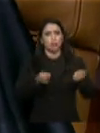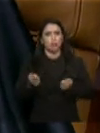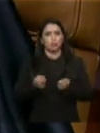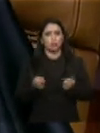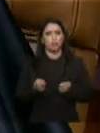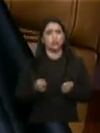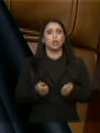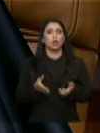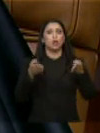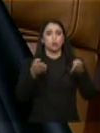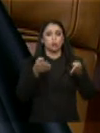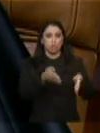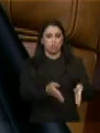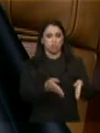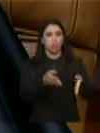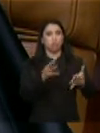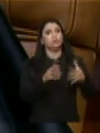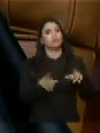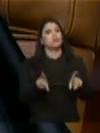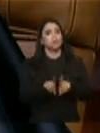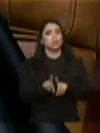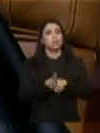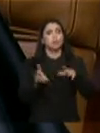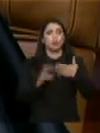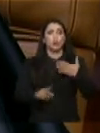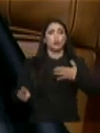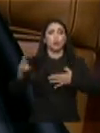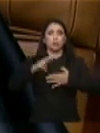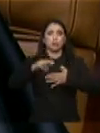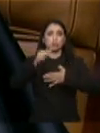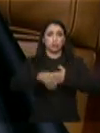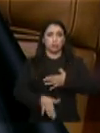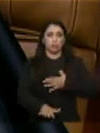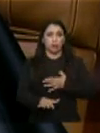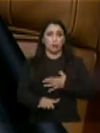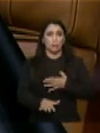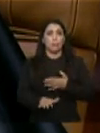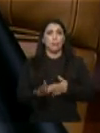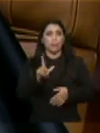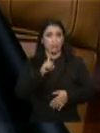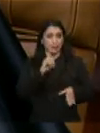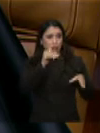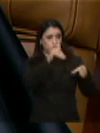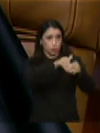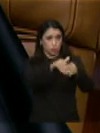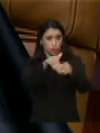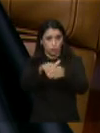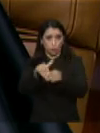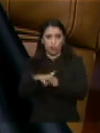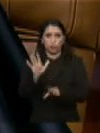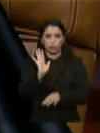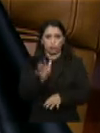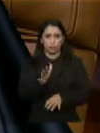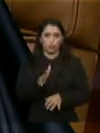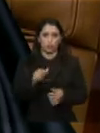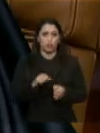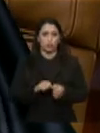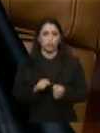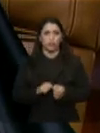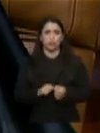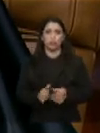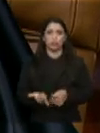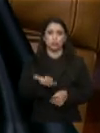em sede de repercussão geral. Conforme a contagem de votos que já foi feita, né, eu me escuso